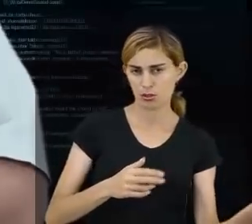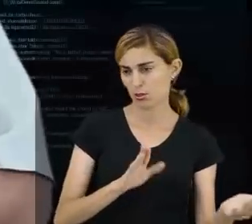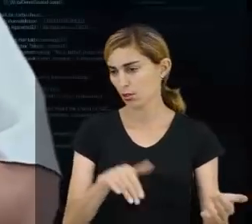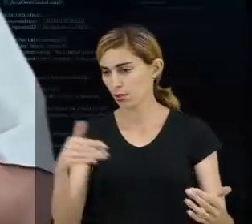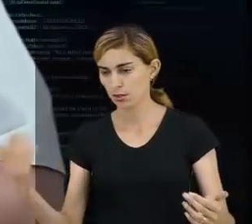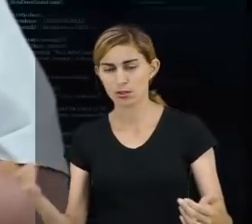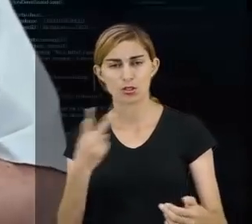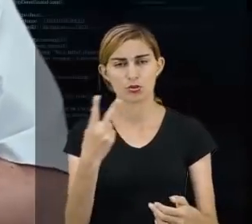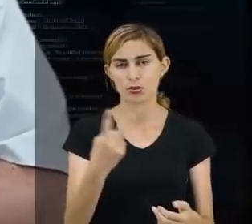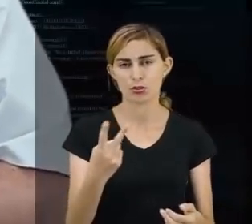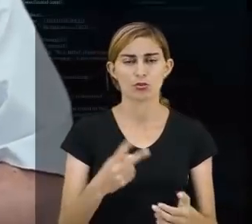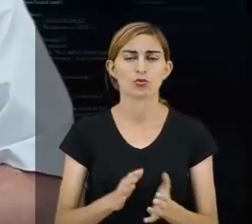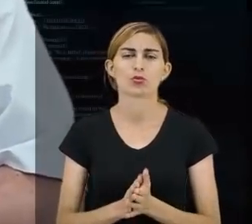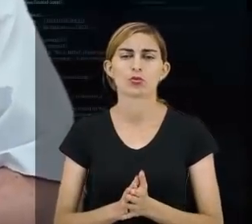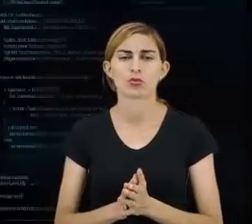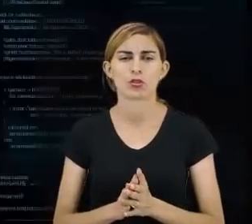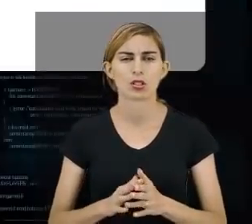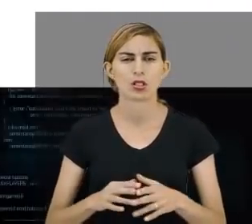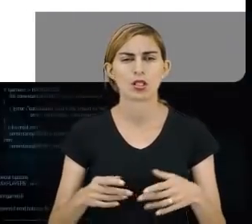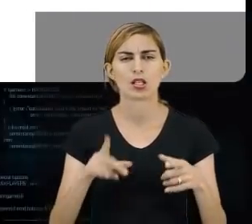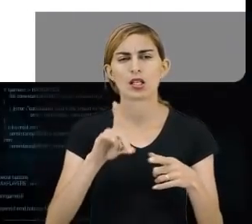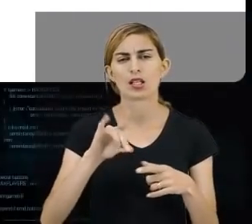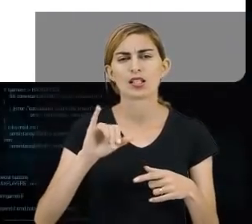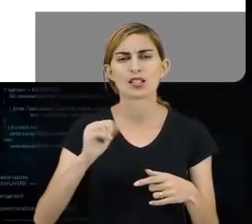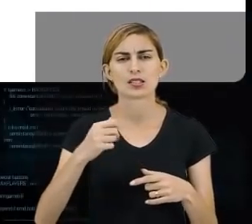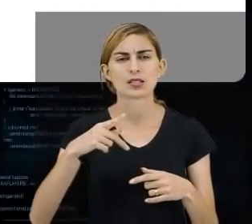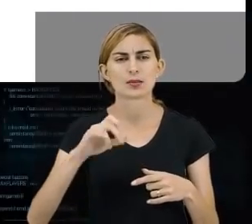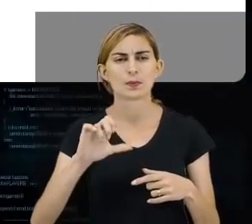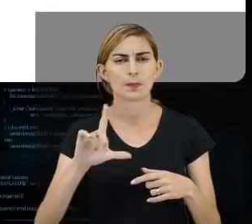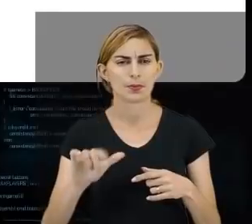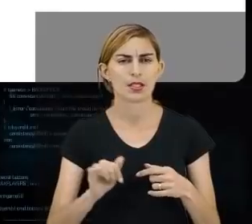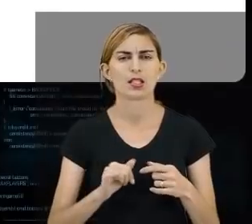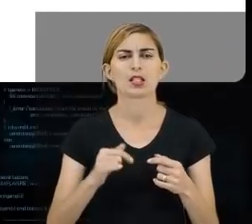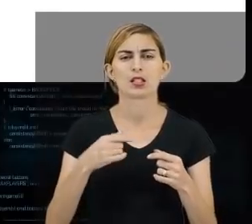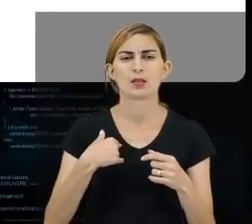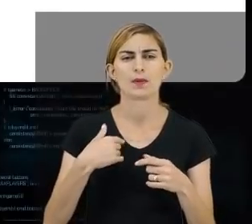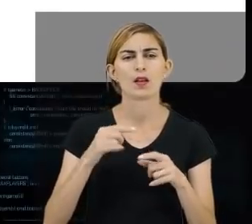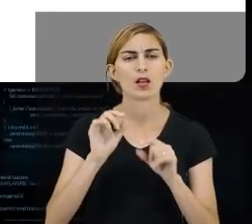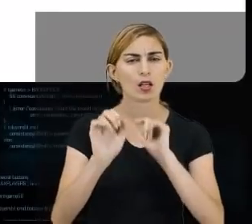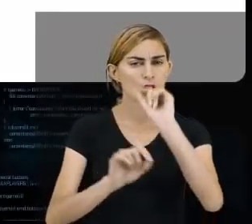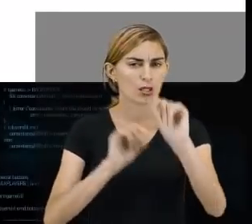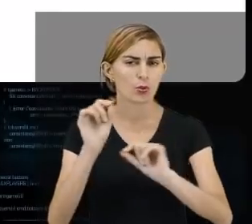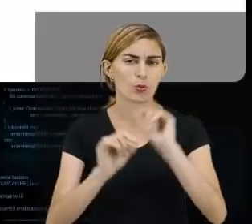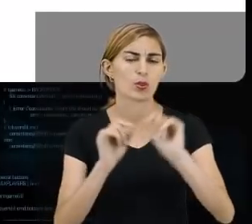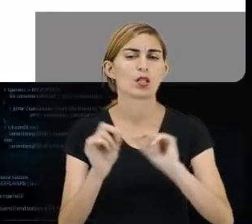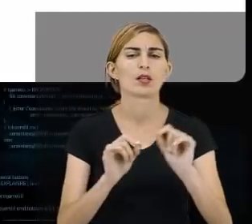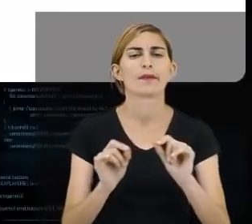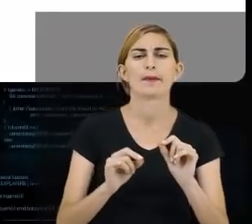Tanto para a margem quanto para o espaçamento. Display. Display é uma propriedade que vai